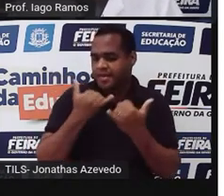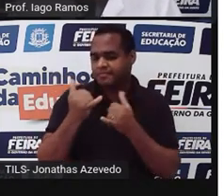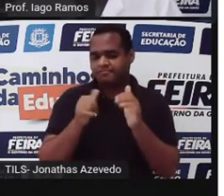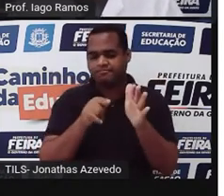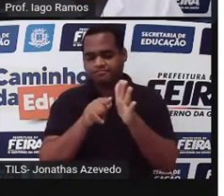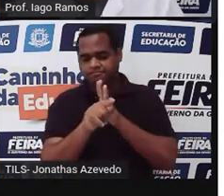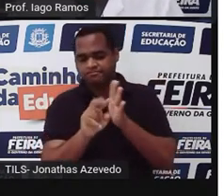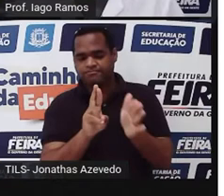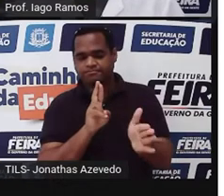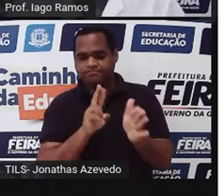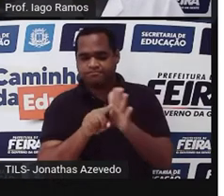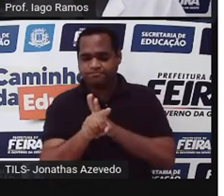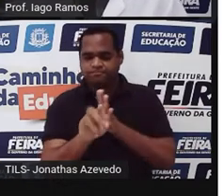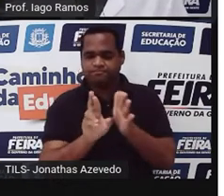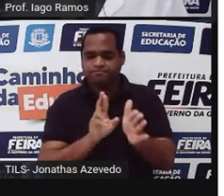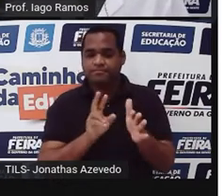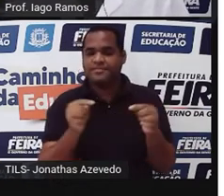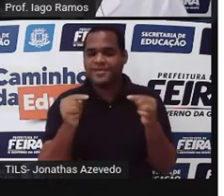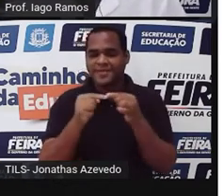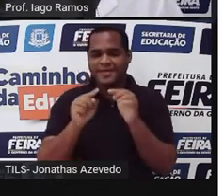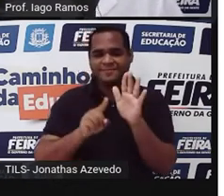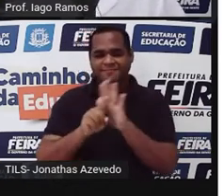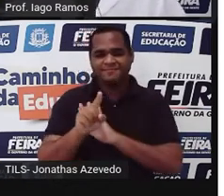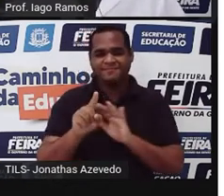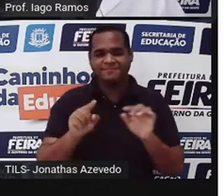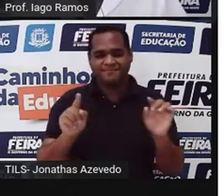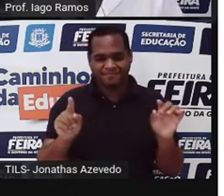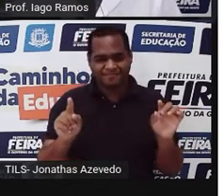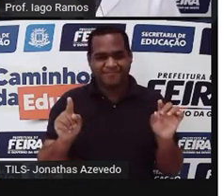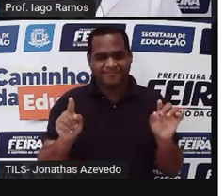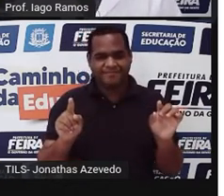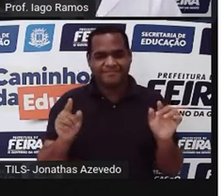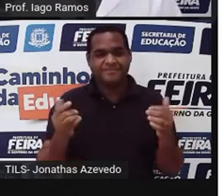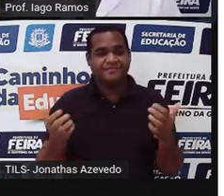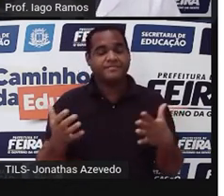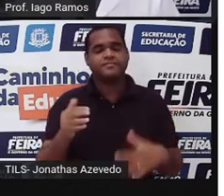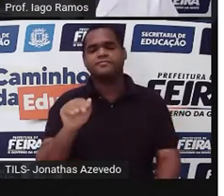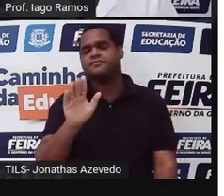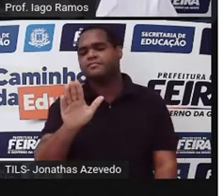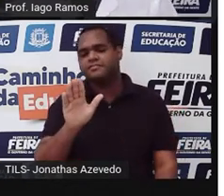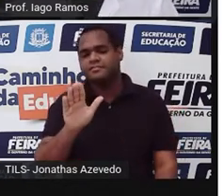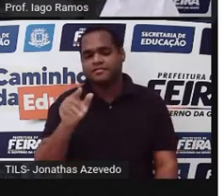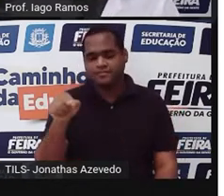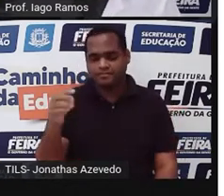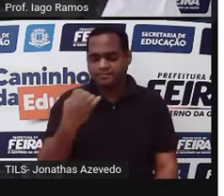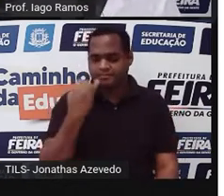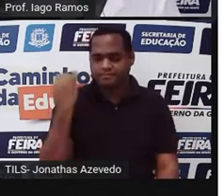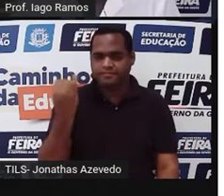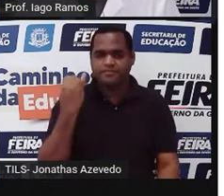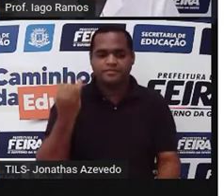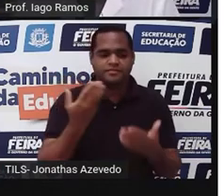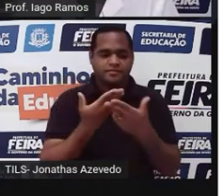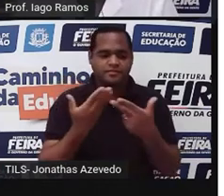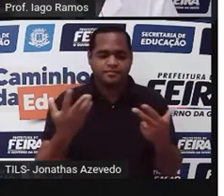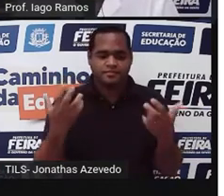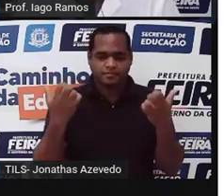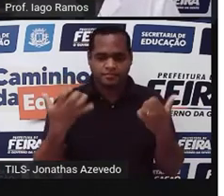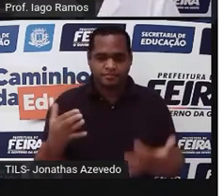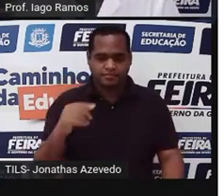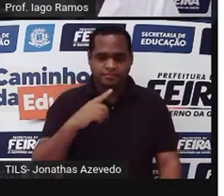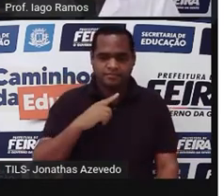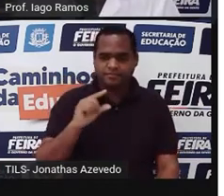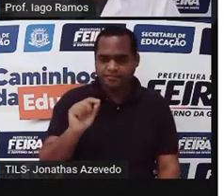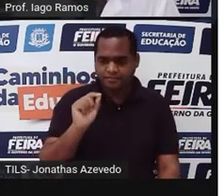é o que a gente chama de quis beleza mas para isso O interessante é que você tem em mãos